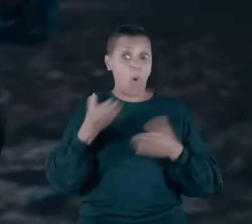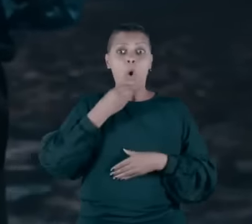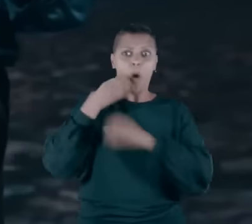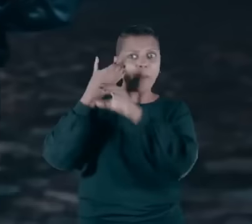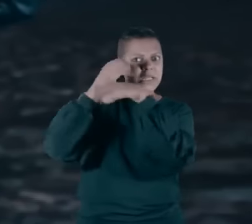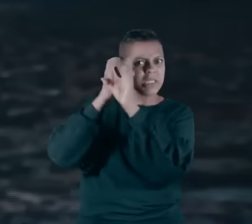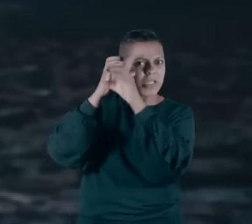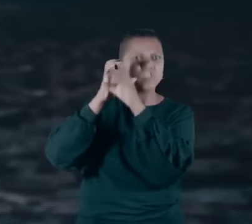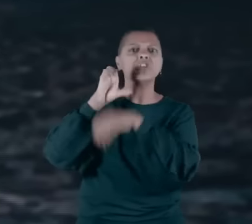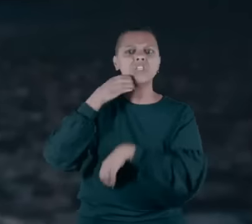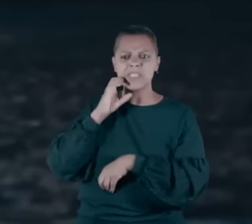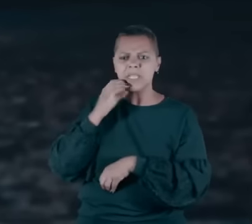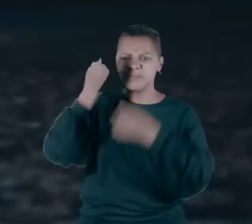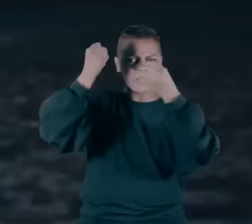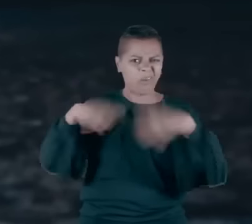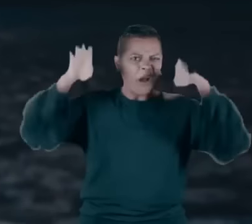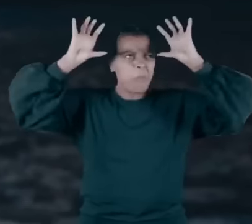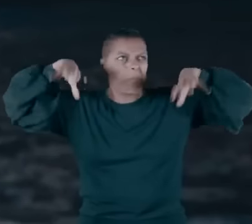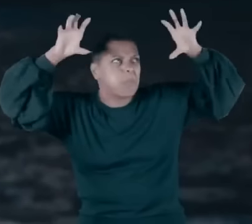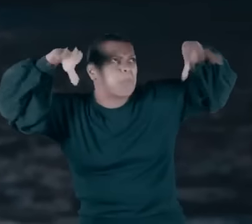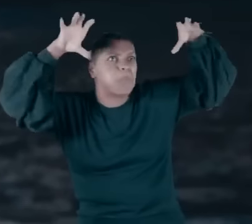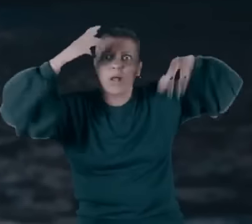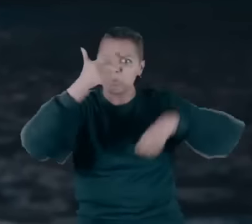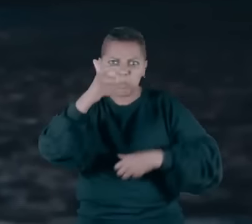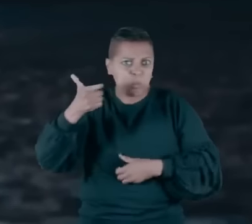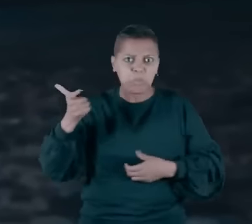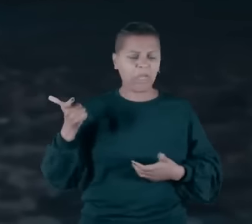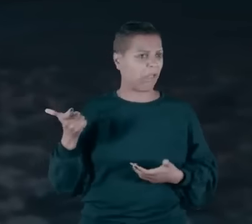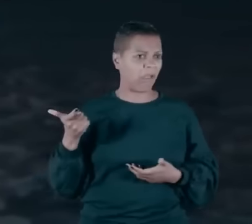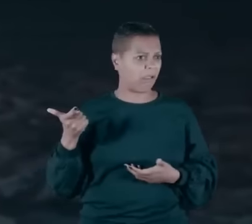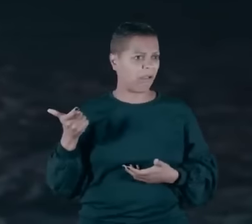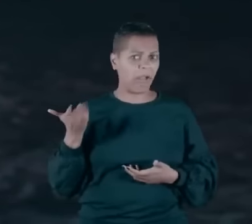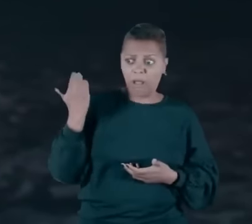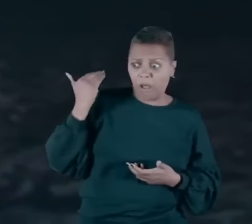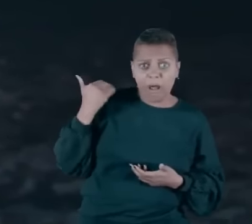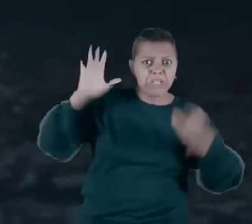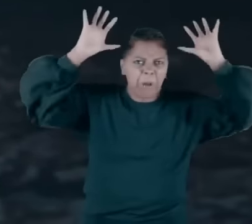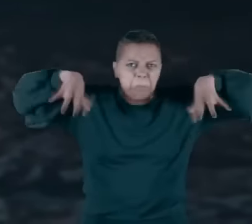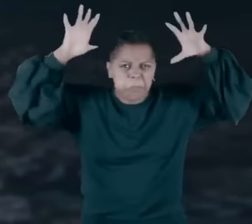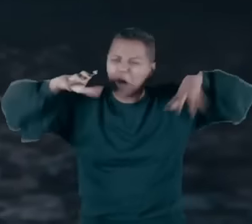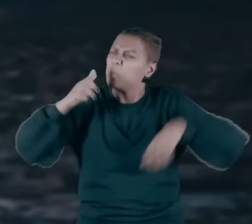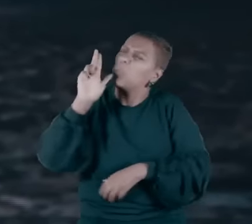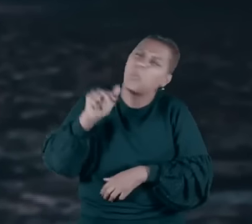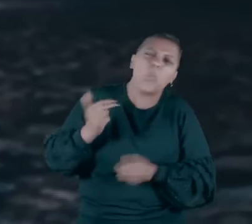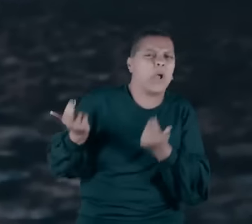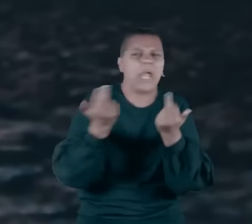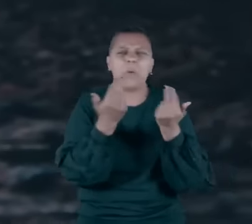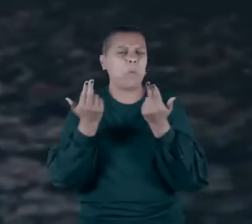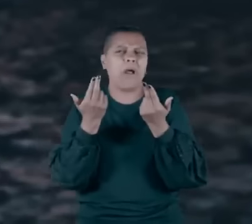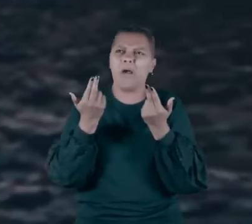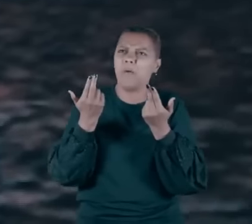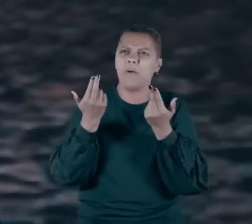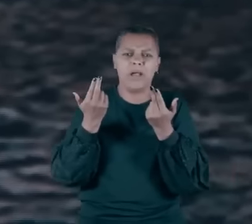houve um tempo em que não chovia porque havia uma camada de humidade no firmamento e que